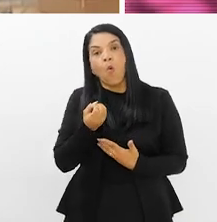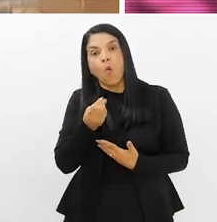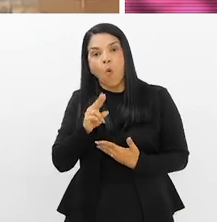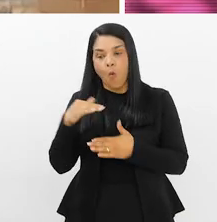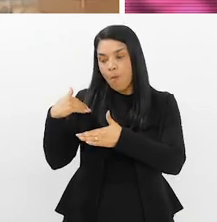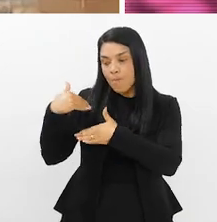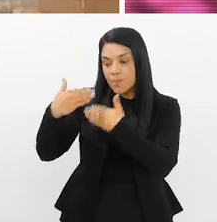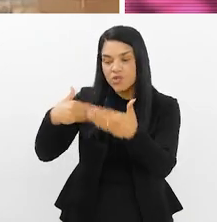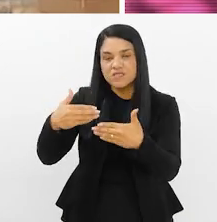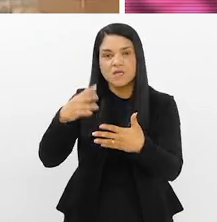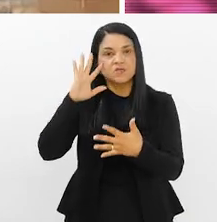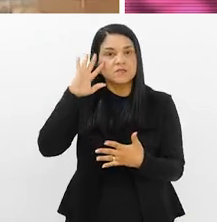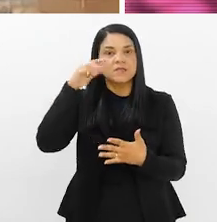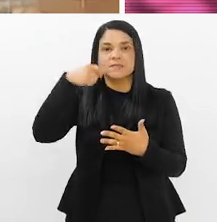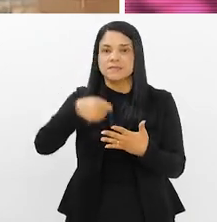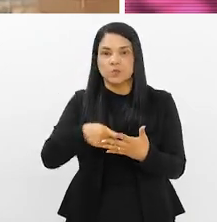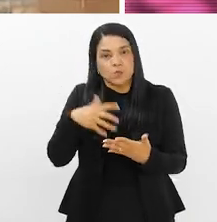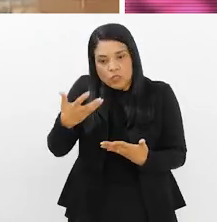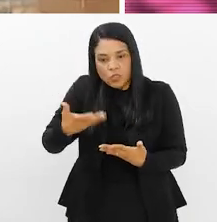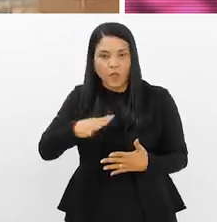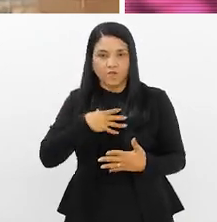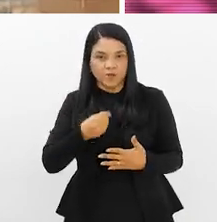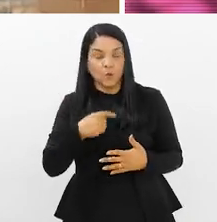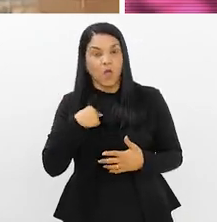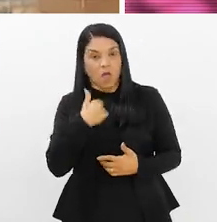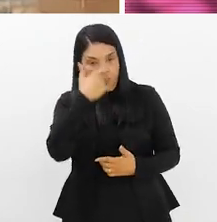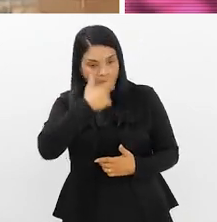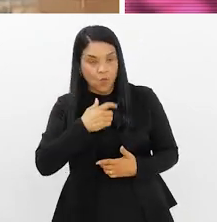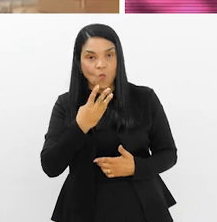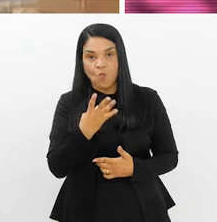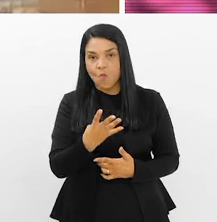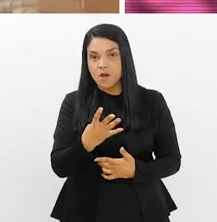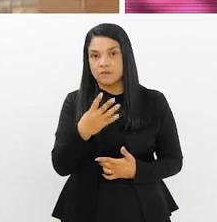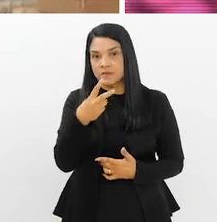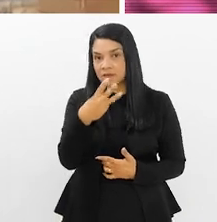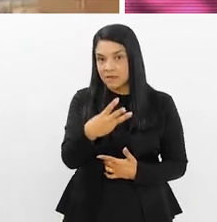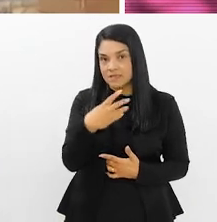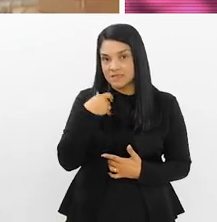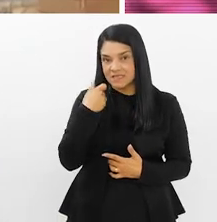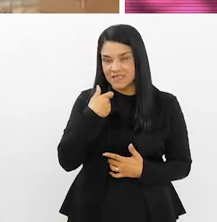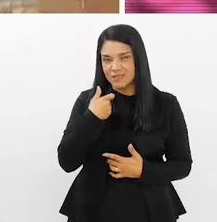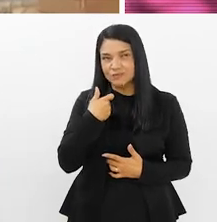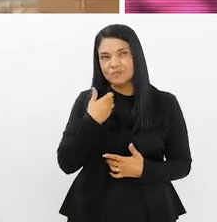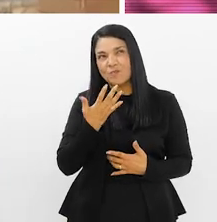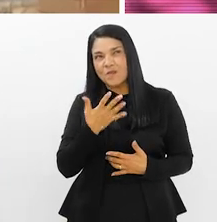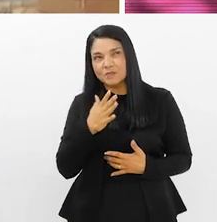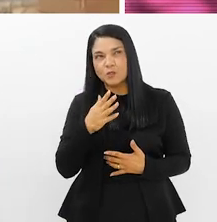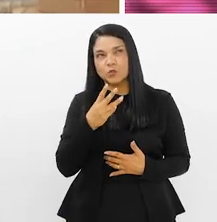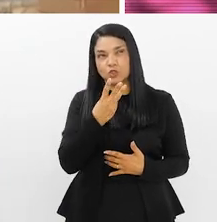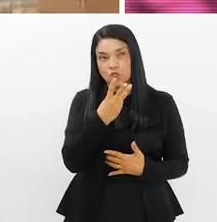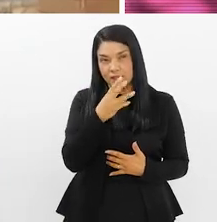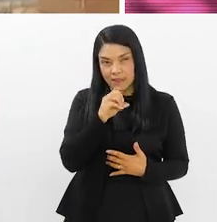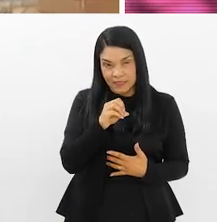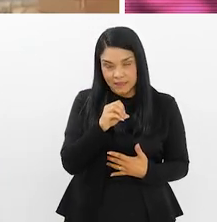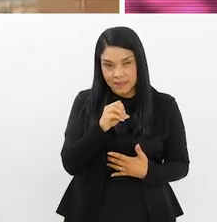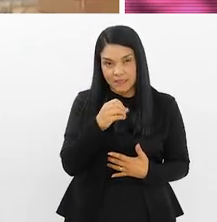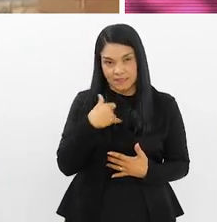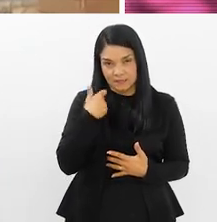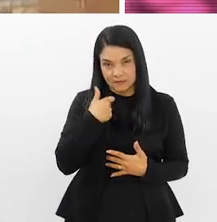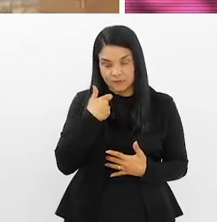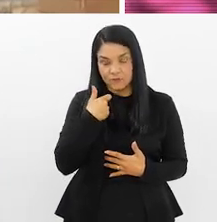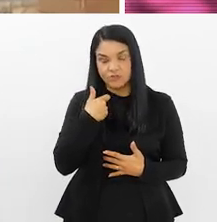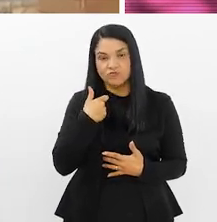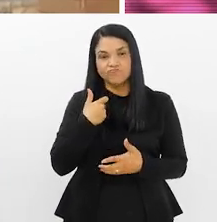meu processo de decisão, eu tô com 43 anos, mas lá pelos meus 30 anos eu entrei num mergulho muito profundo